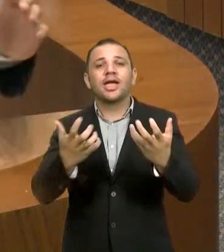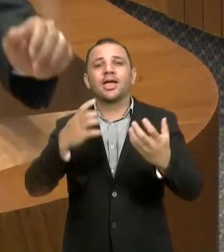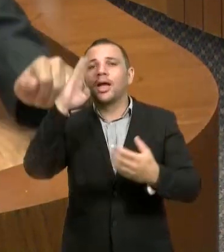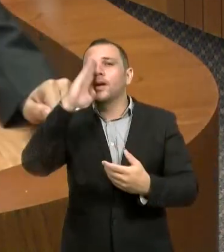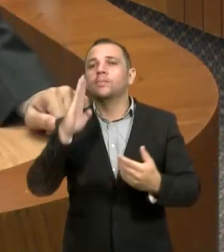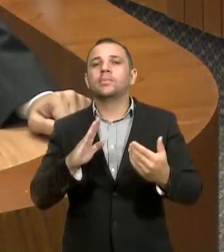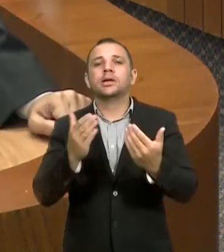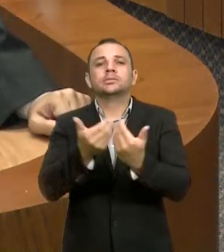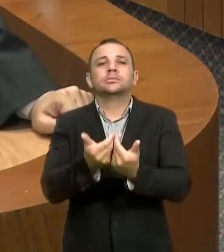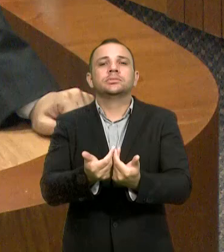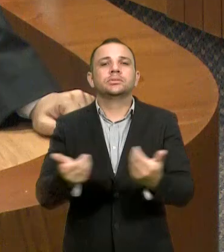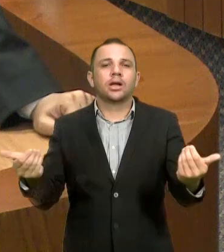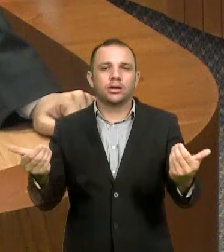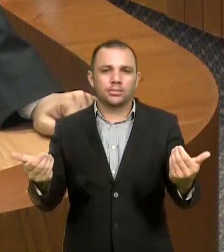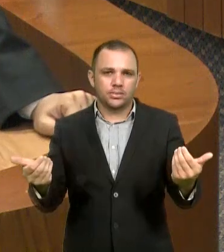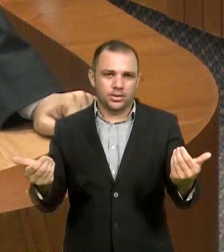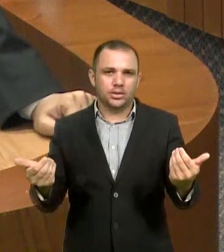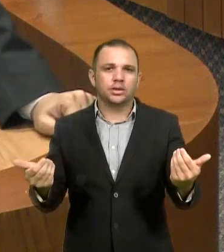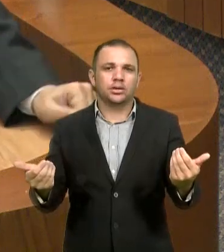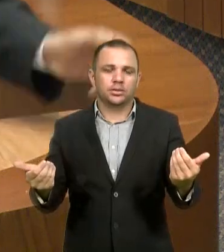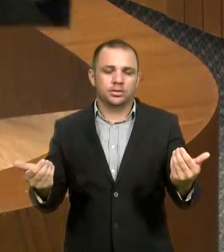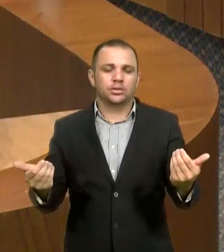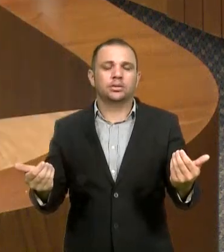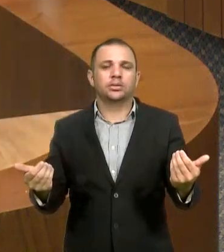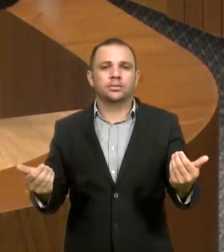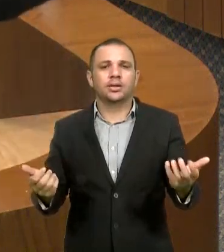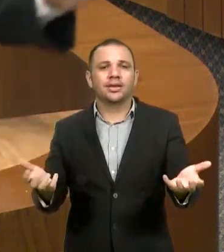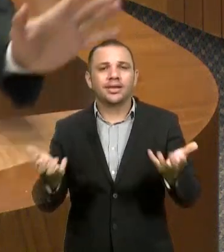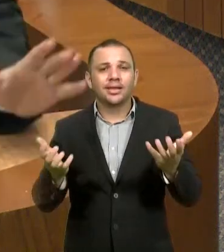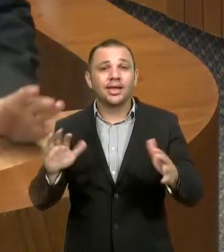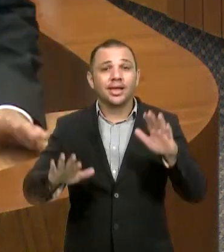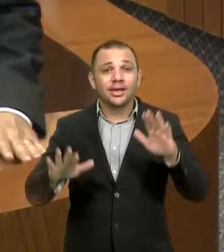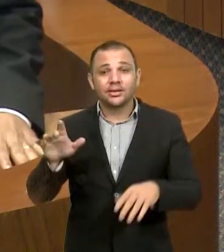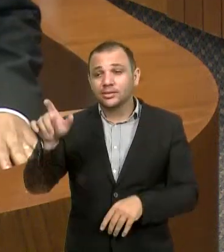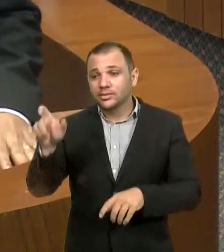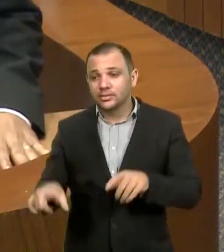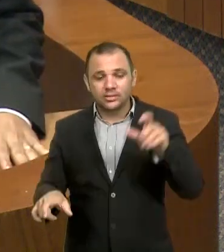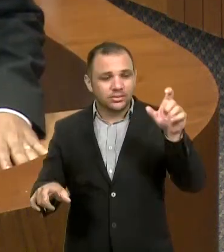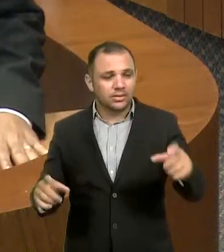que buscam, muitas vezes, colocar uns contra os outros.